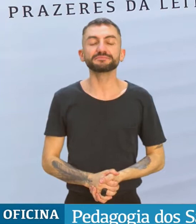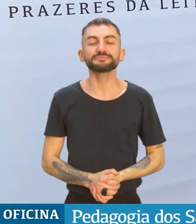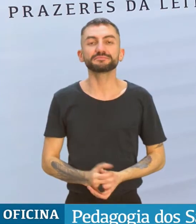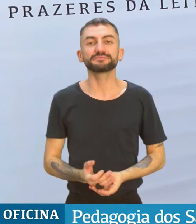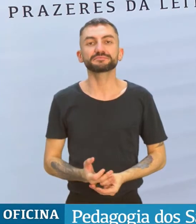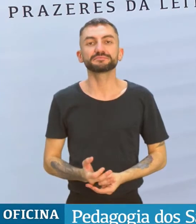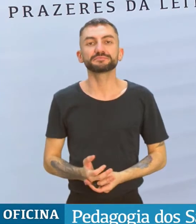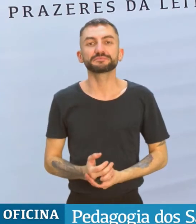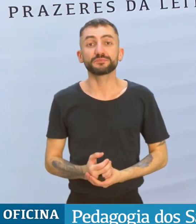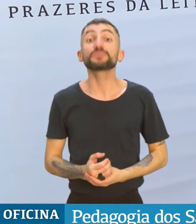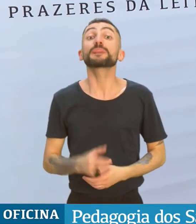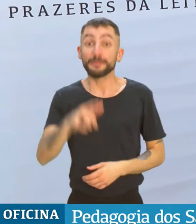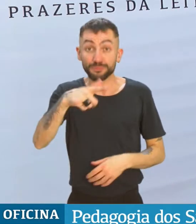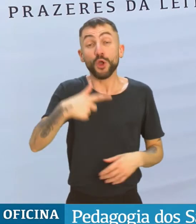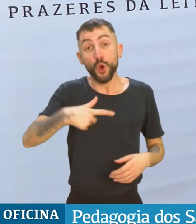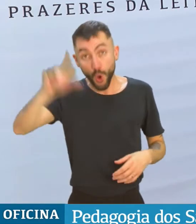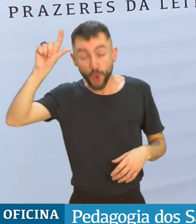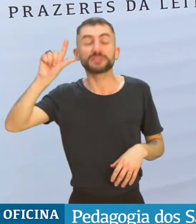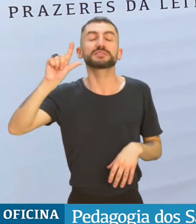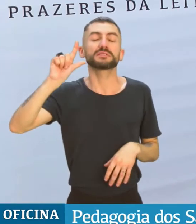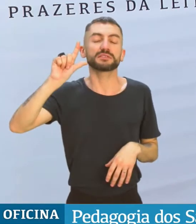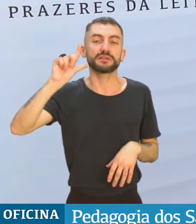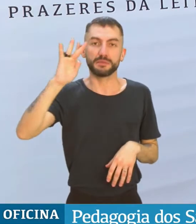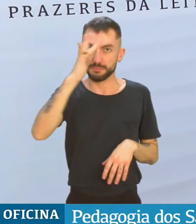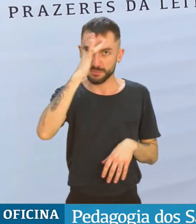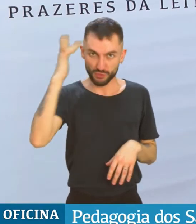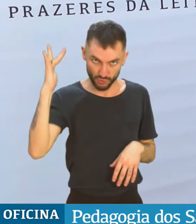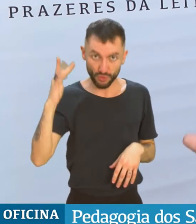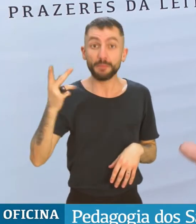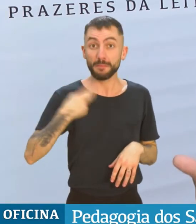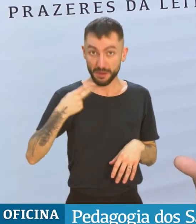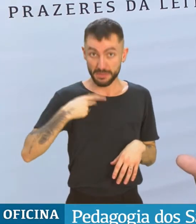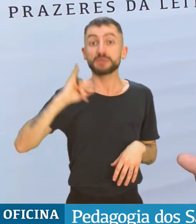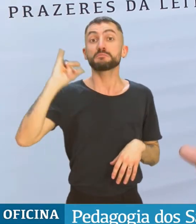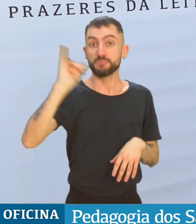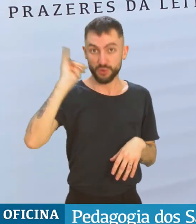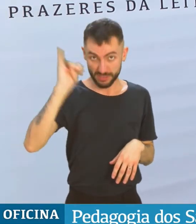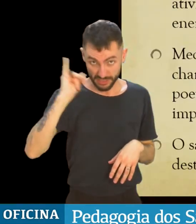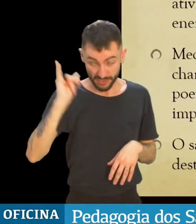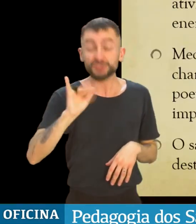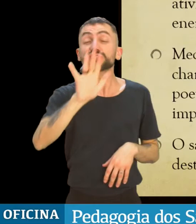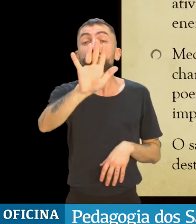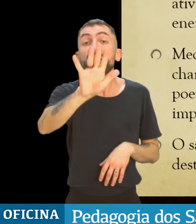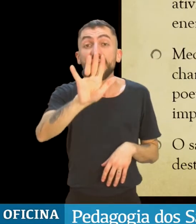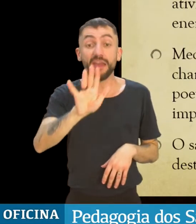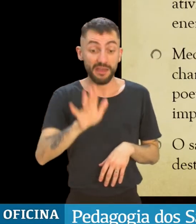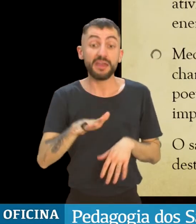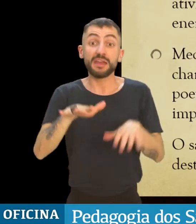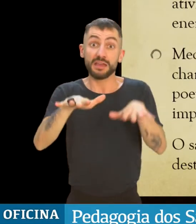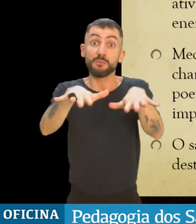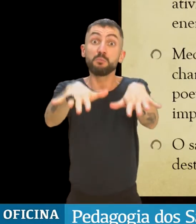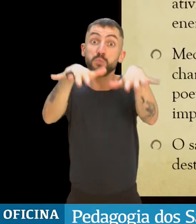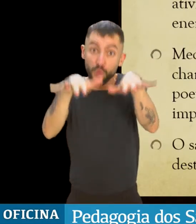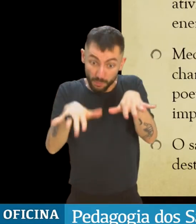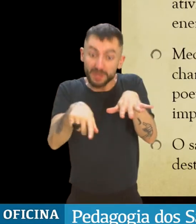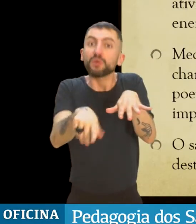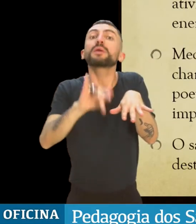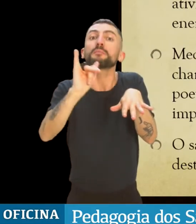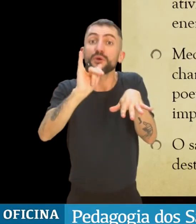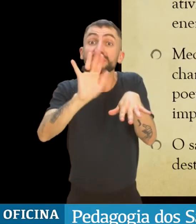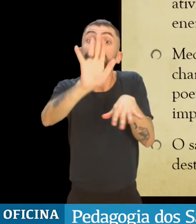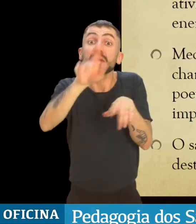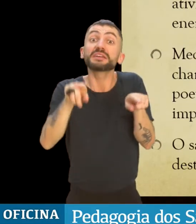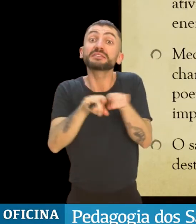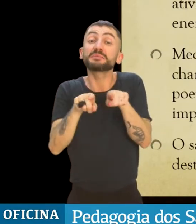Outra pessoa que eu acho que é muito importante no sarau, além do público, é o apresentador do sarau, né? A gente